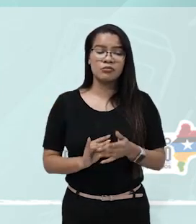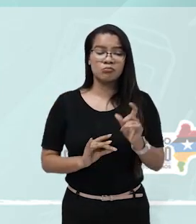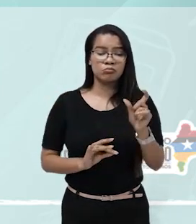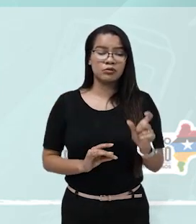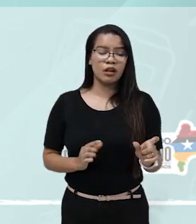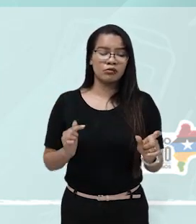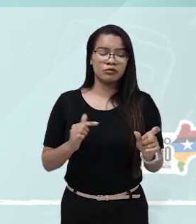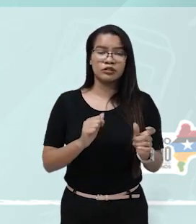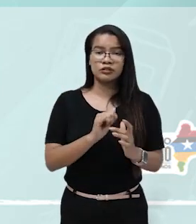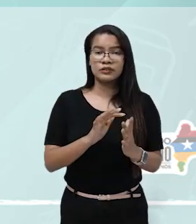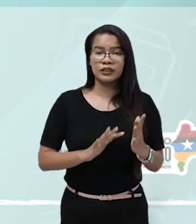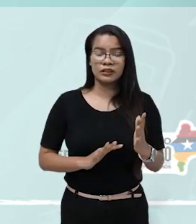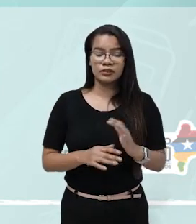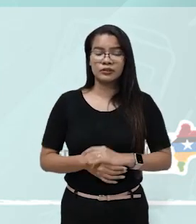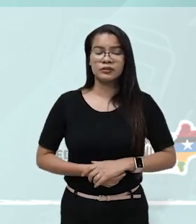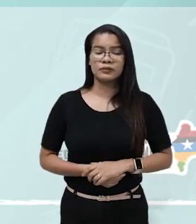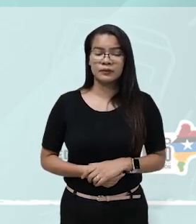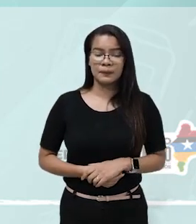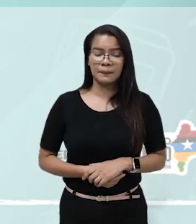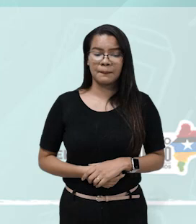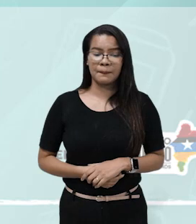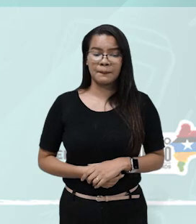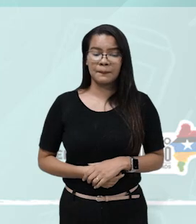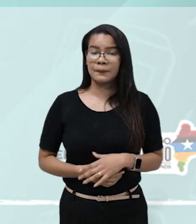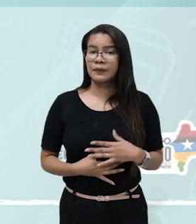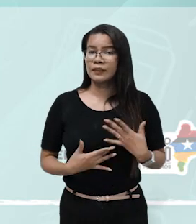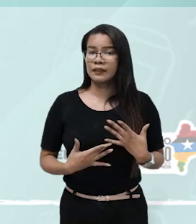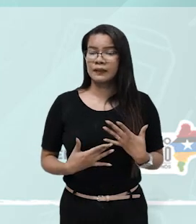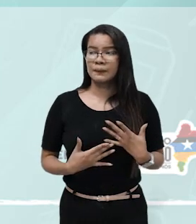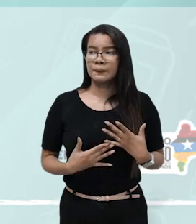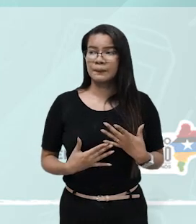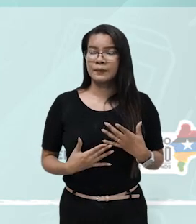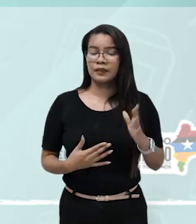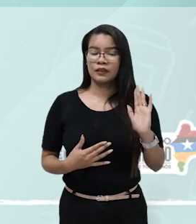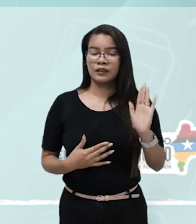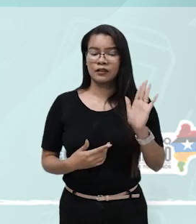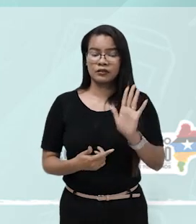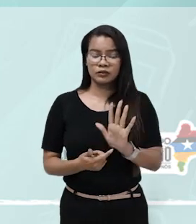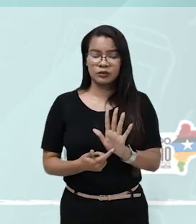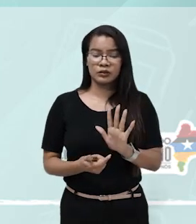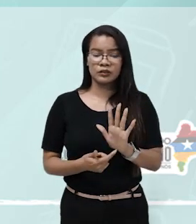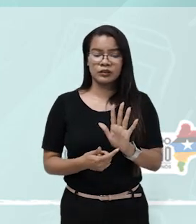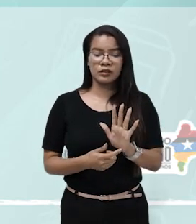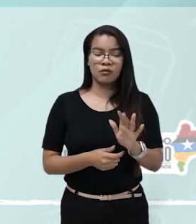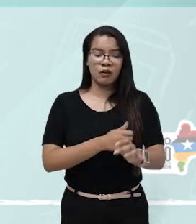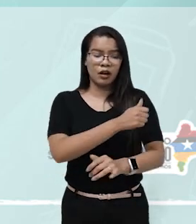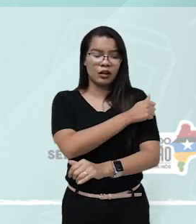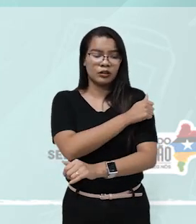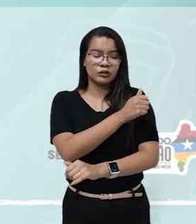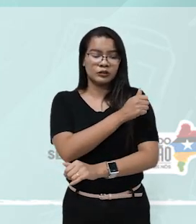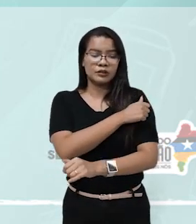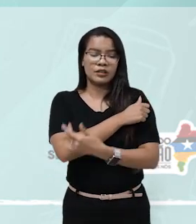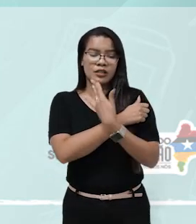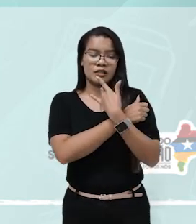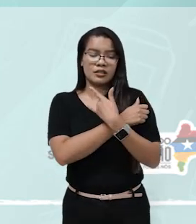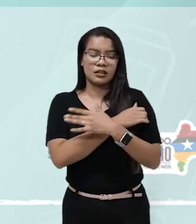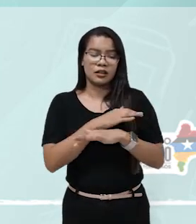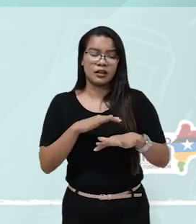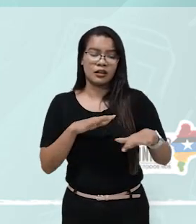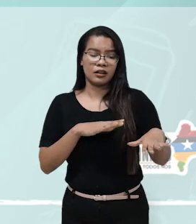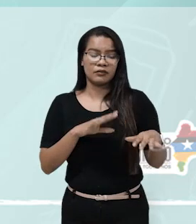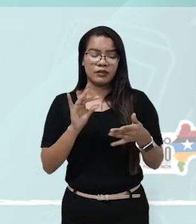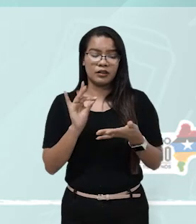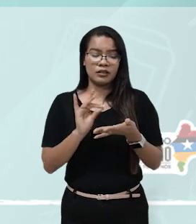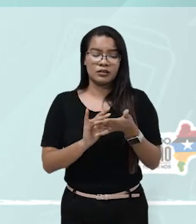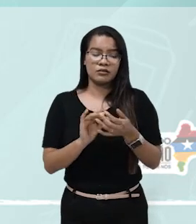um tipo determinado de atividade. Está aqui, ó. Coloquei aqui os alunos aqui, as crianças aqui, realizando